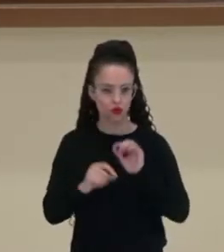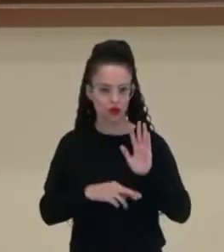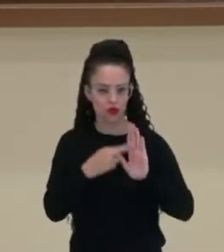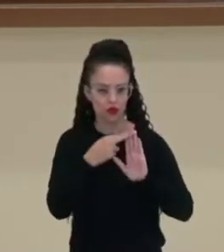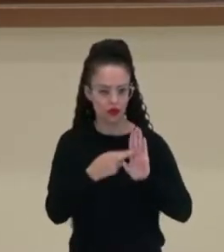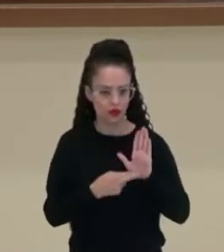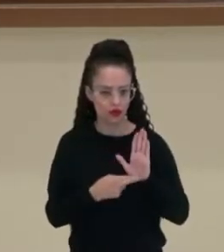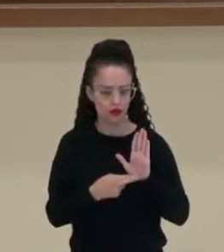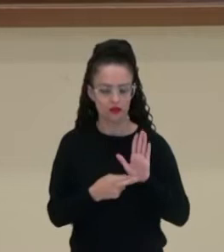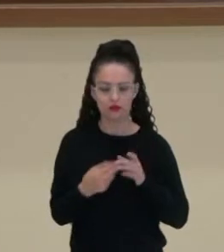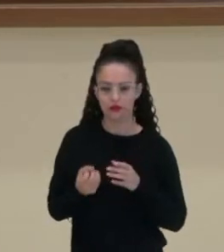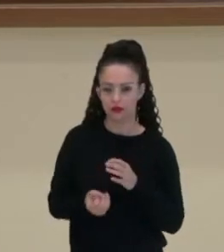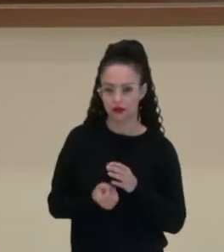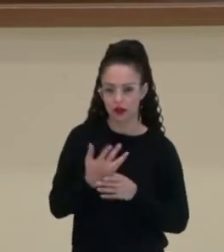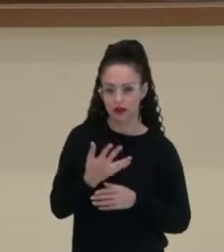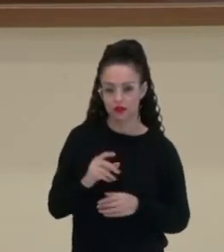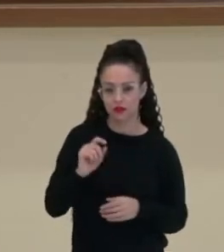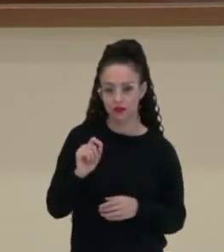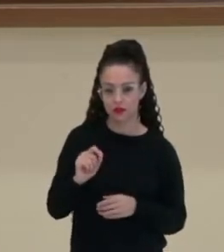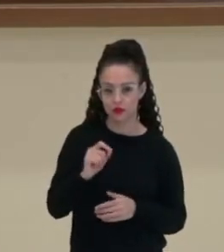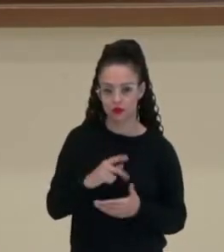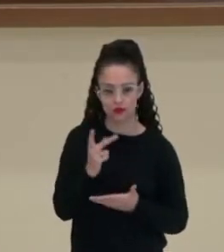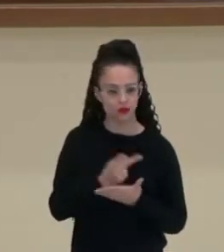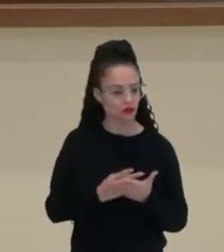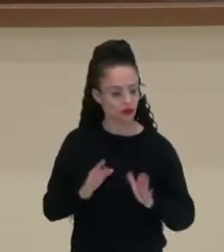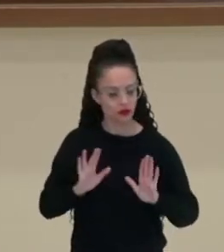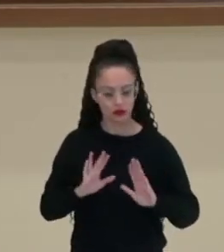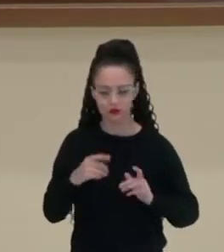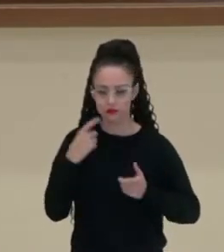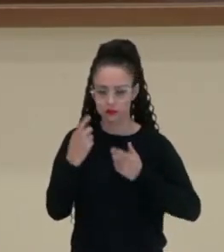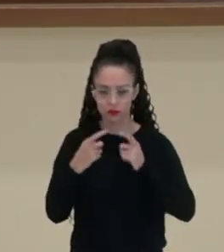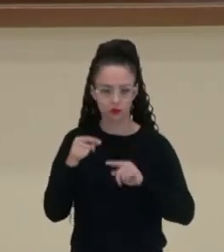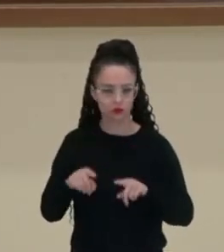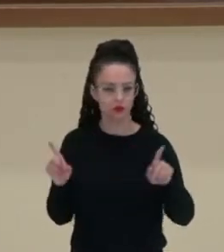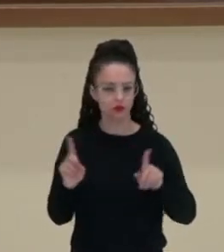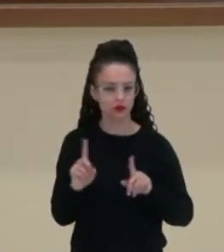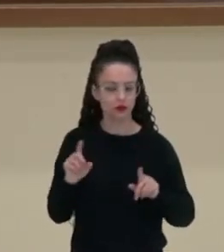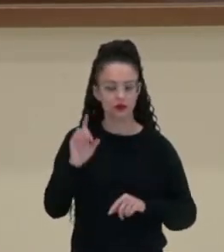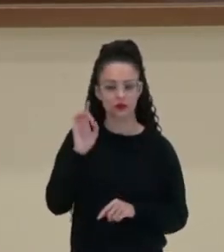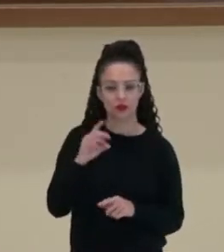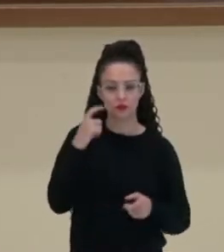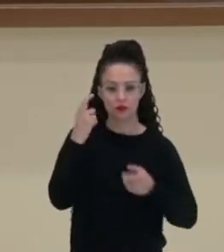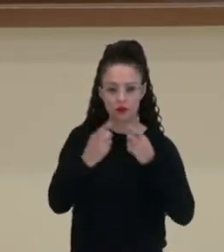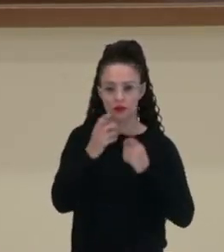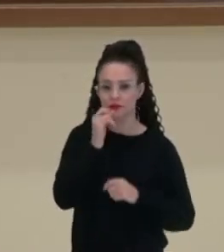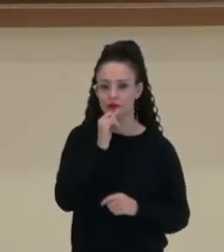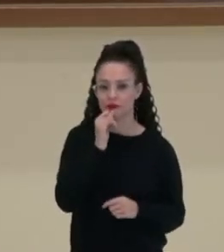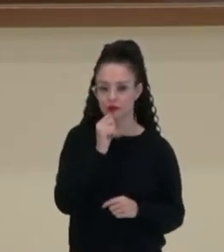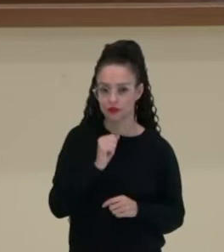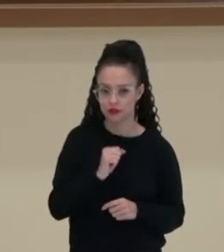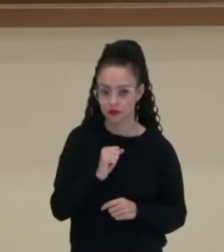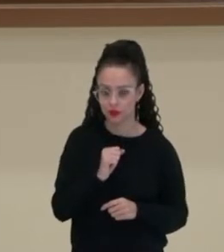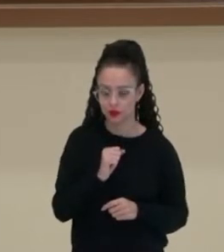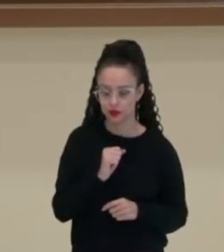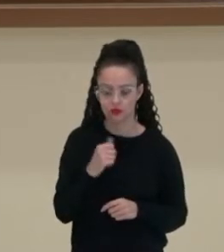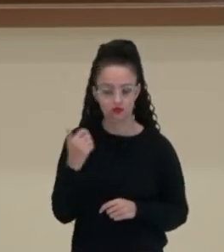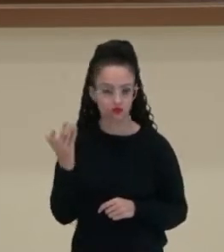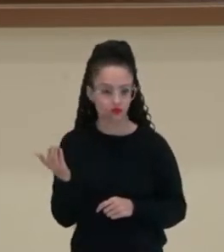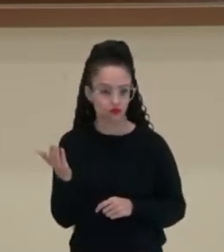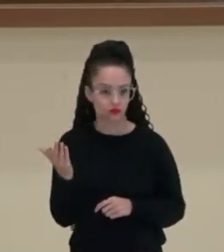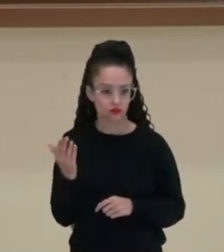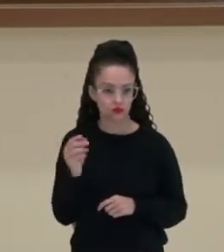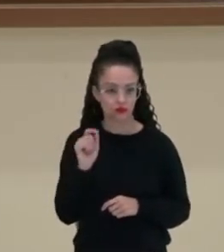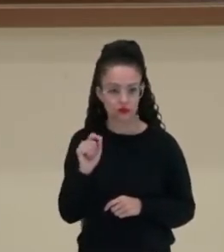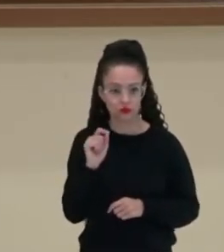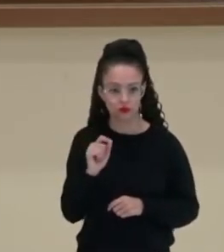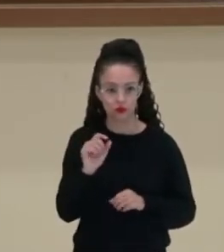regras criadas, né, no desenho. Ela não vai se preocupar com isso. Ela não vai preocupar, por exemplo, com